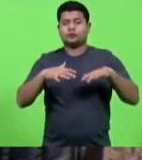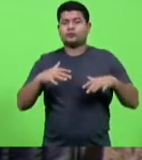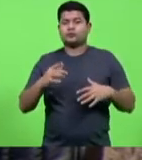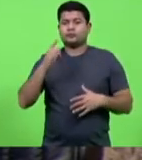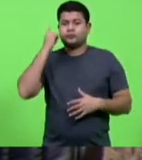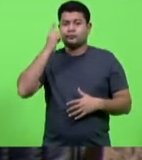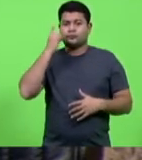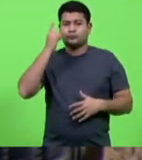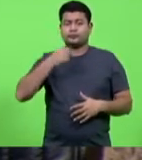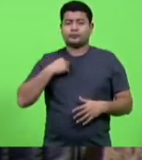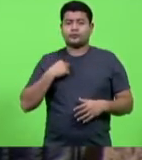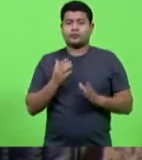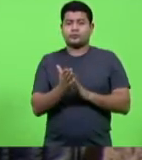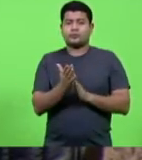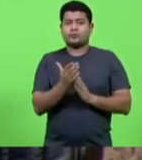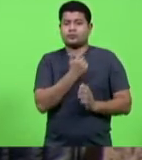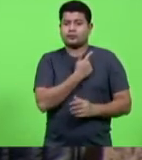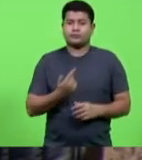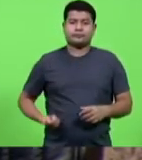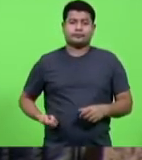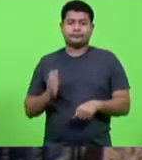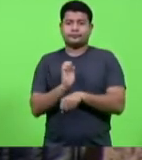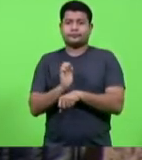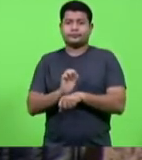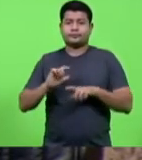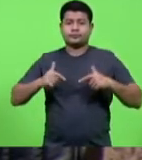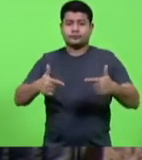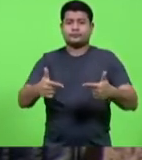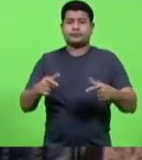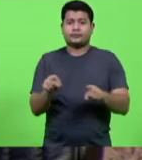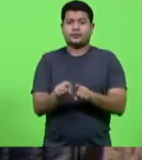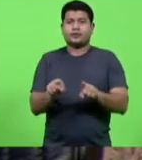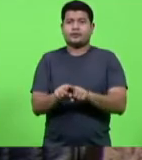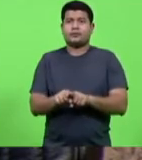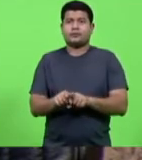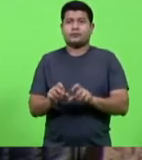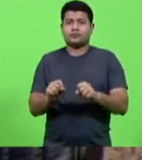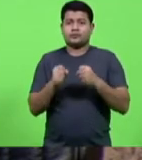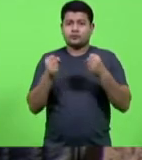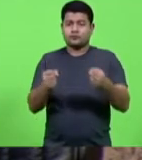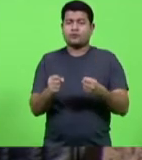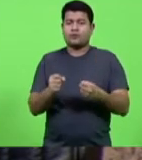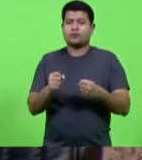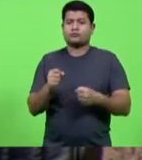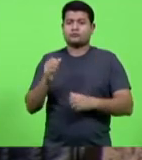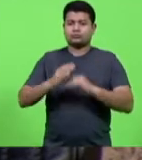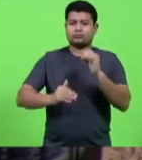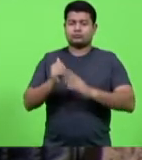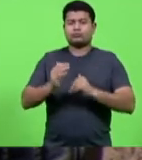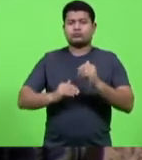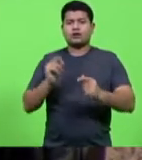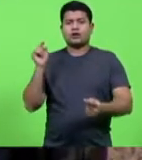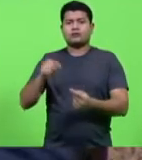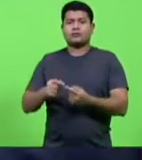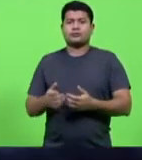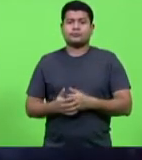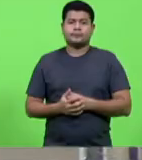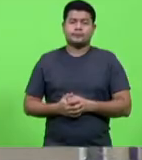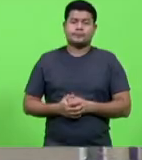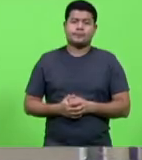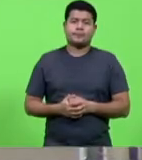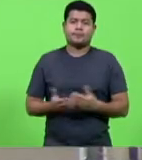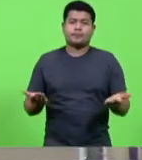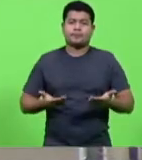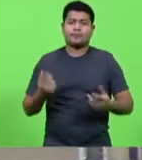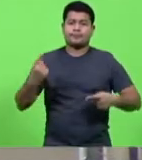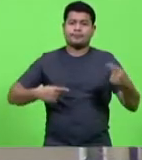parabenizando o governo do Estado pela iniciativa e pela acabativa também, quer colocar isso tudo em prática. Obrigado. Vai discutir a matéria